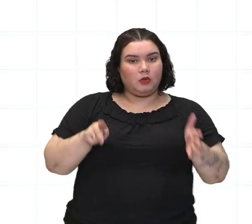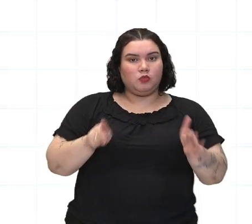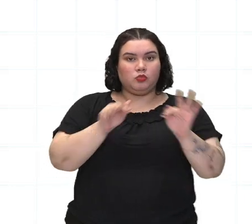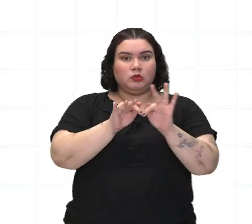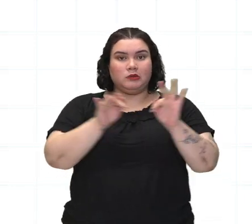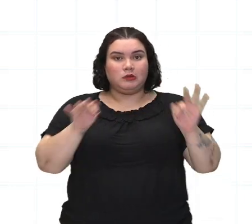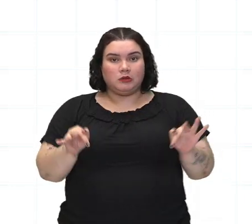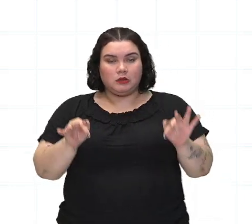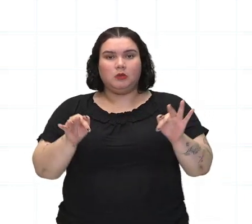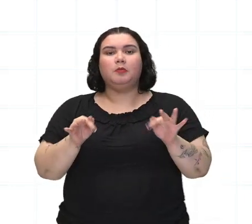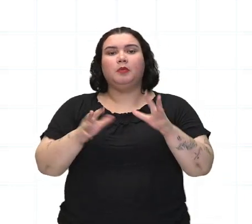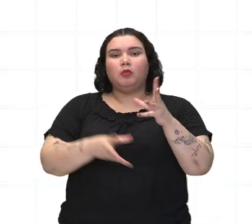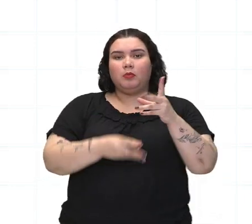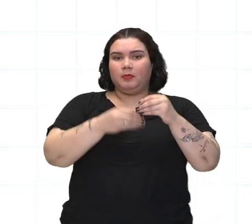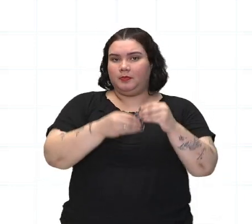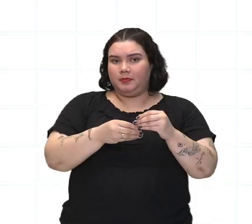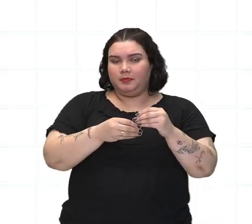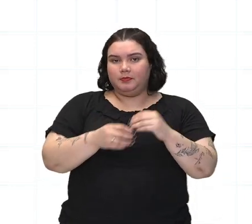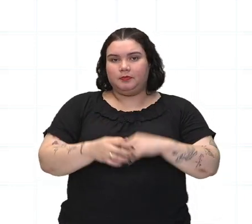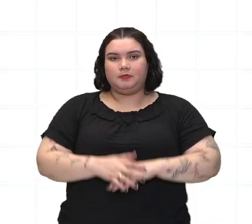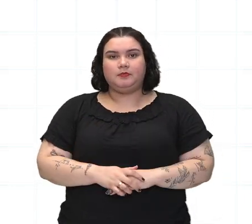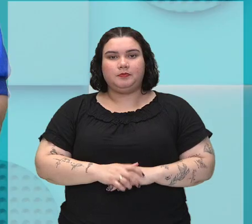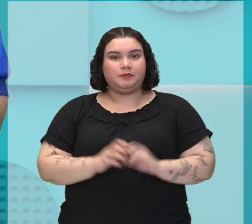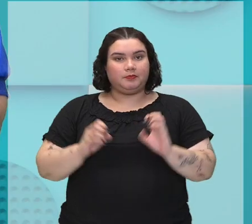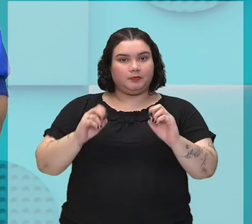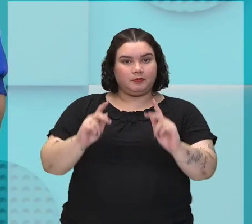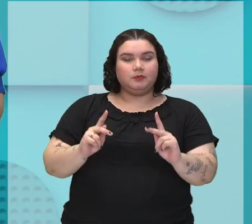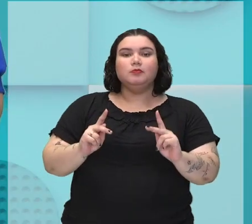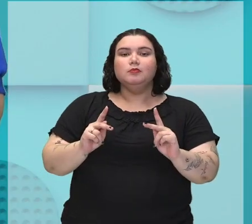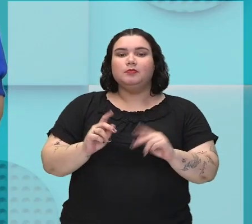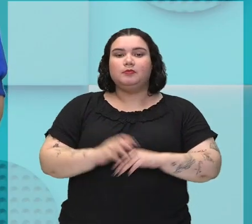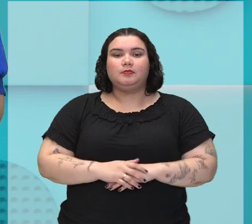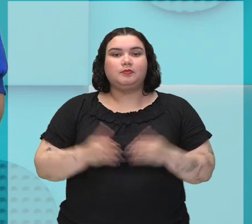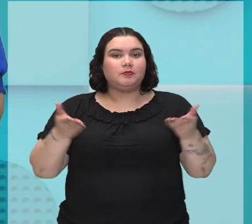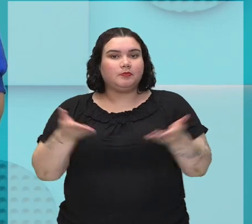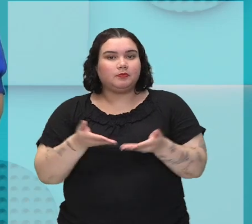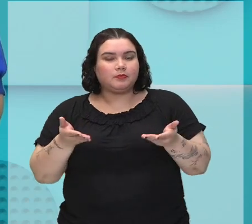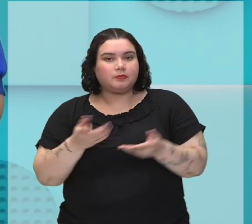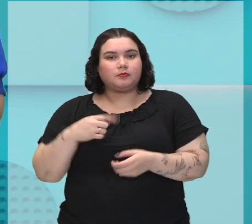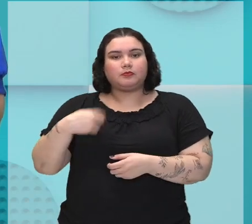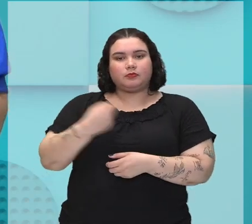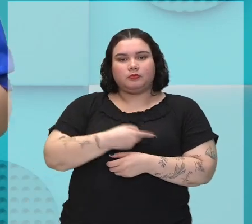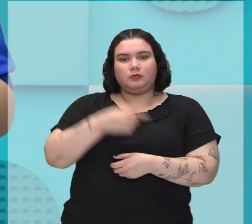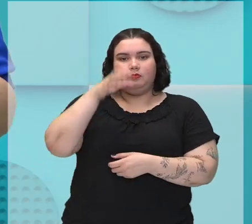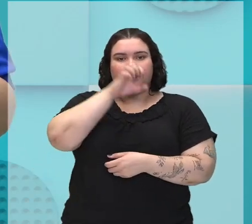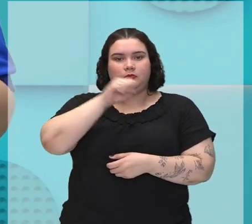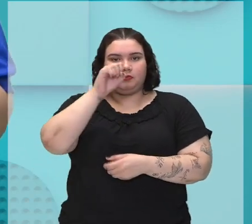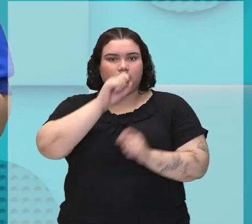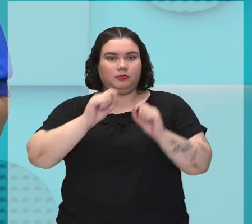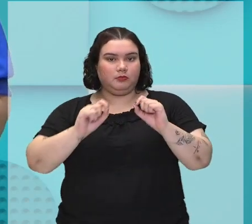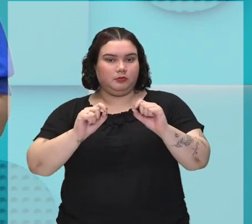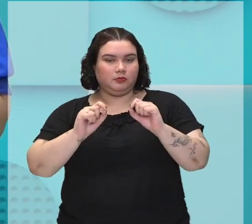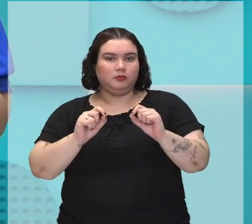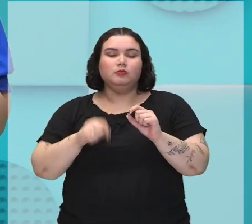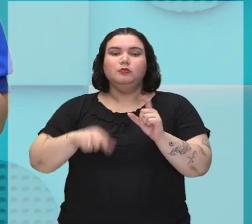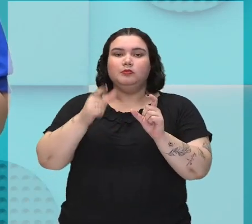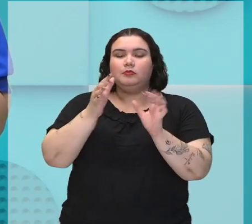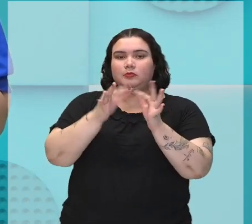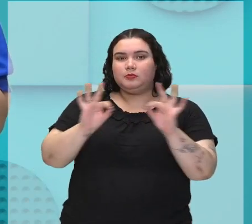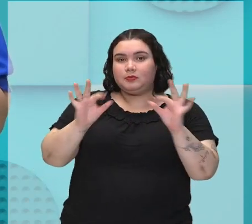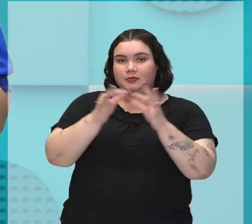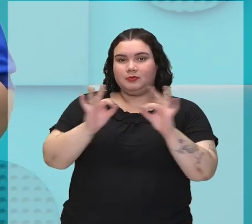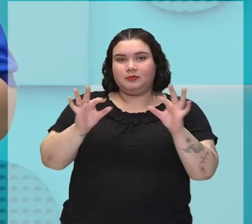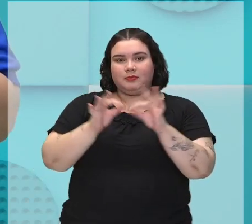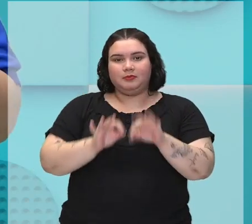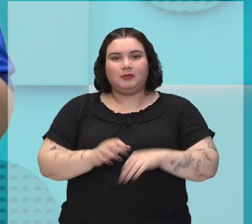e composto. Então, 8º ano, hoje nós vamos trabalhar um pouquinho da sintaxe